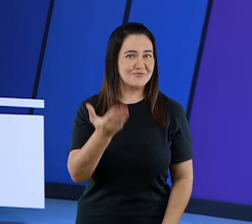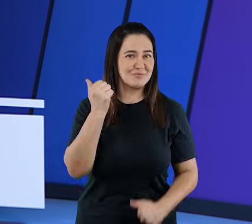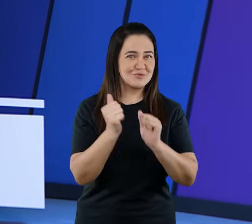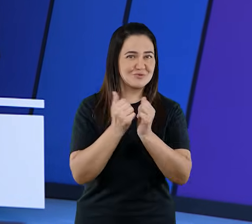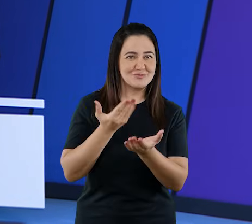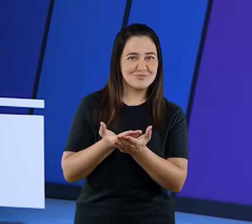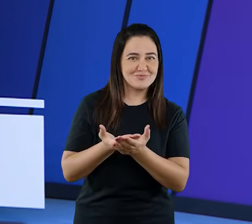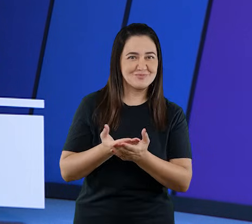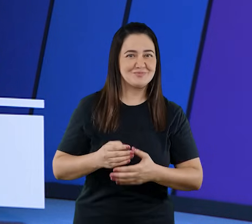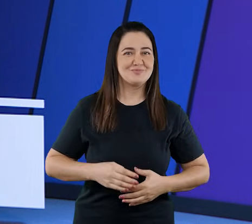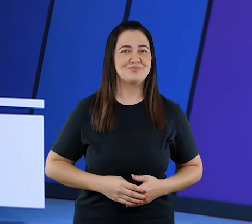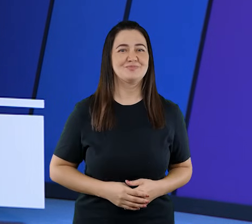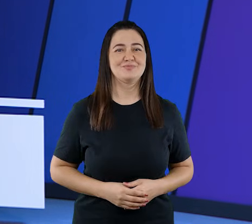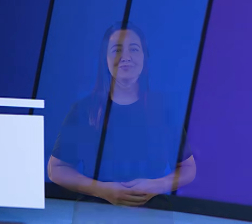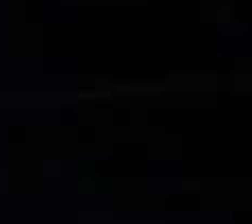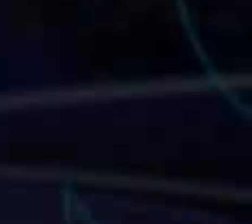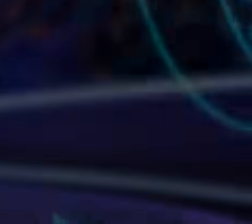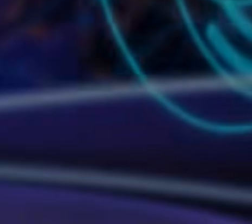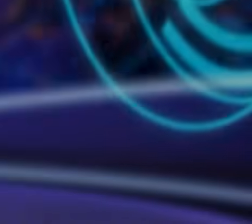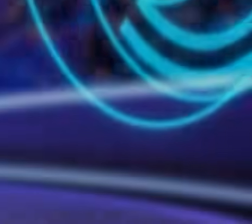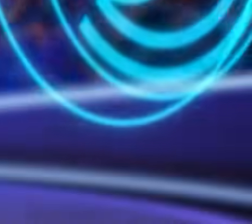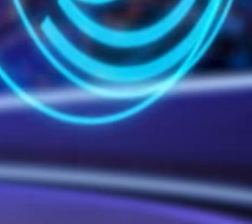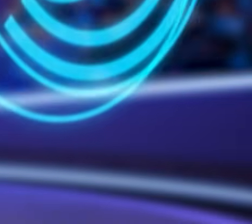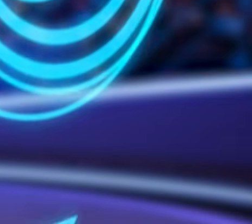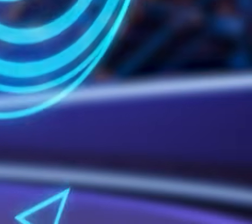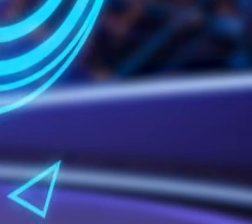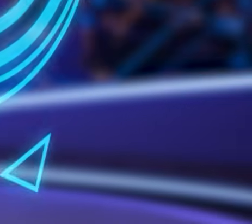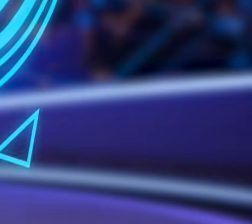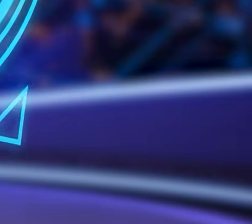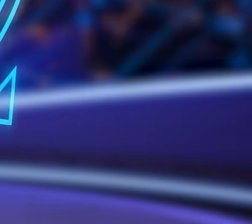comigo, porque o Arena do Futuro começa agora.